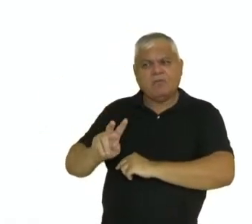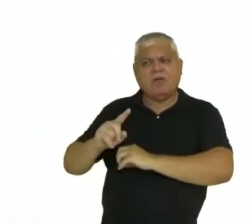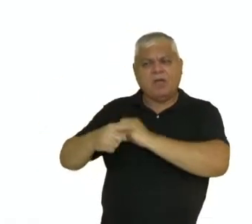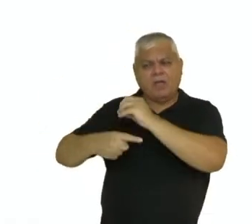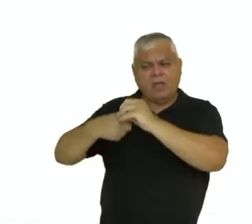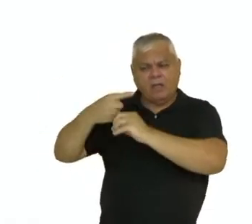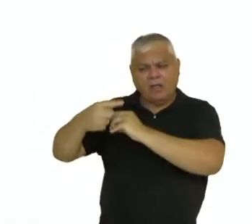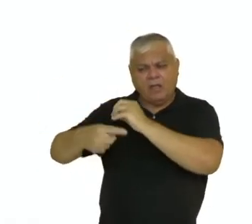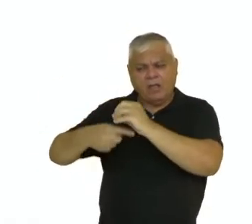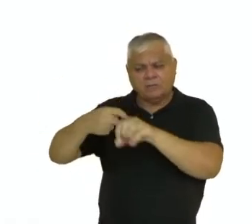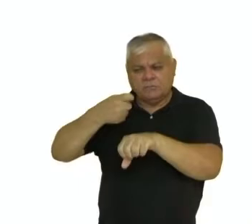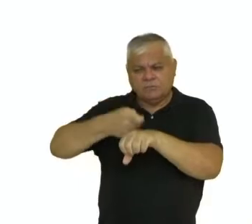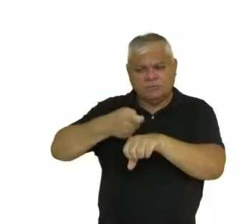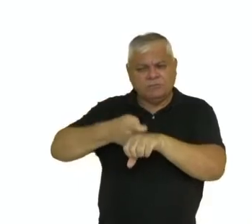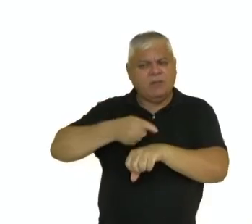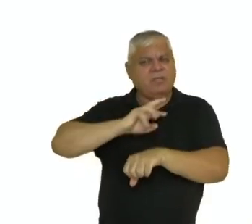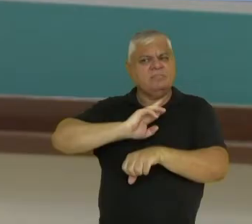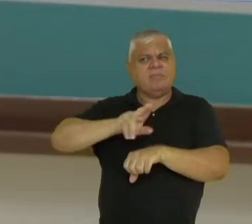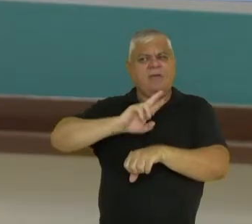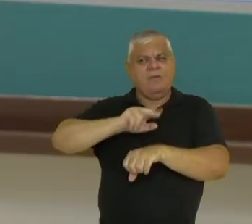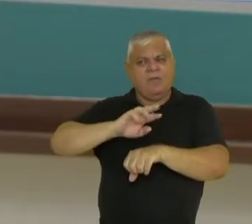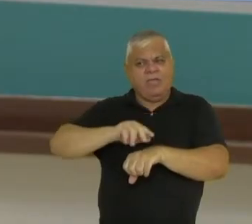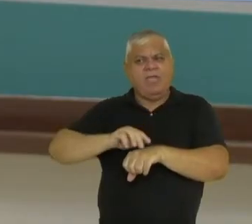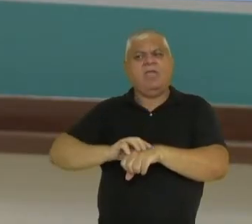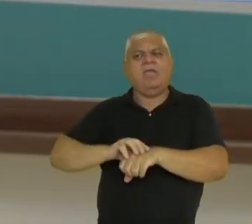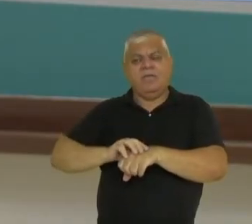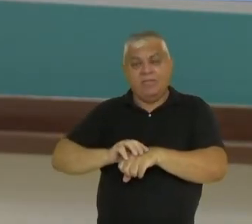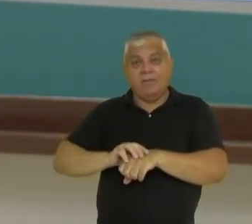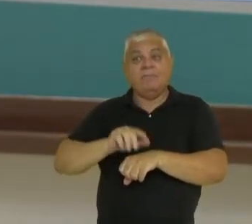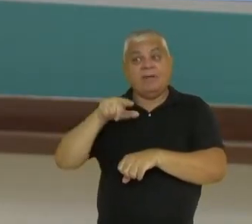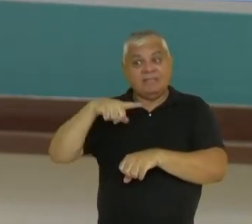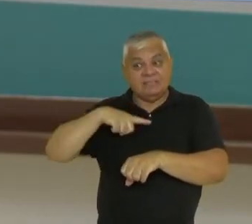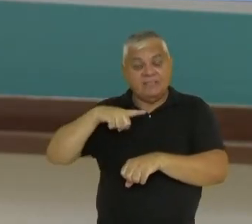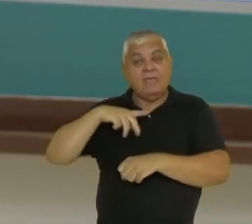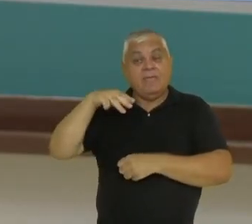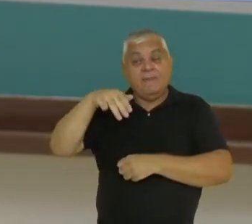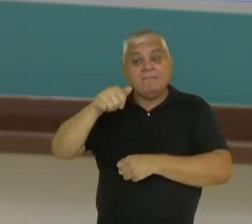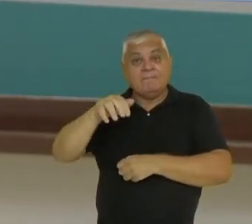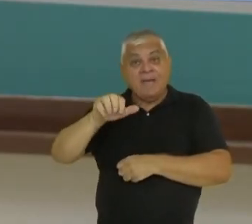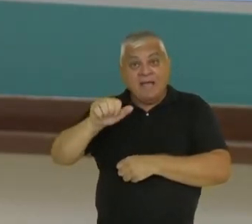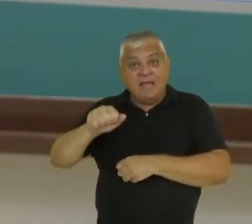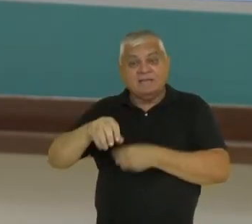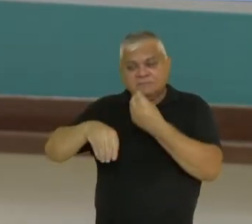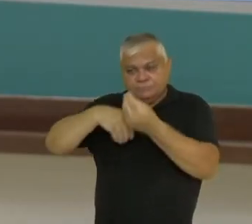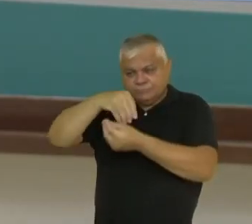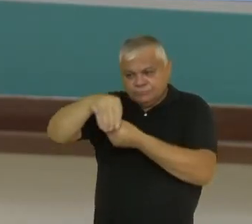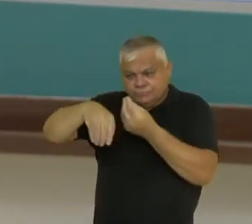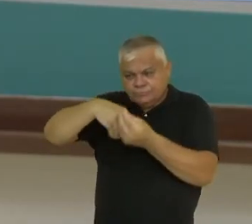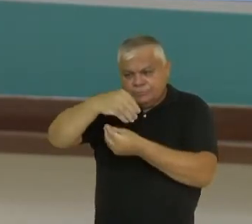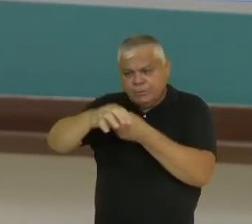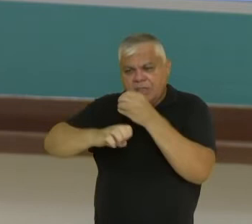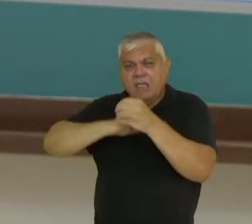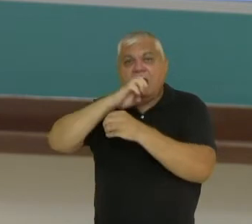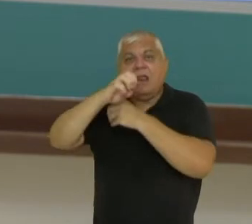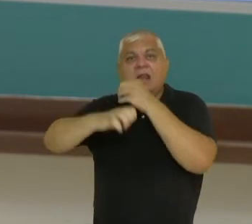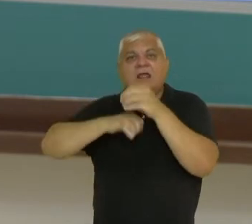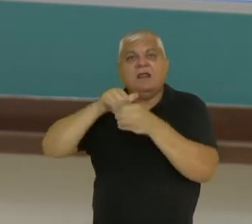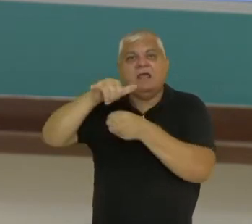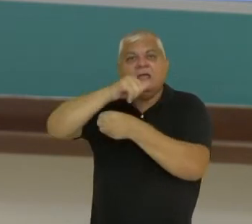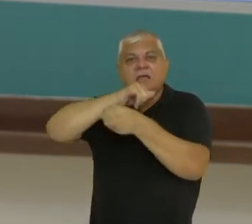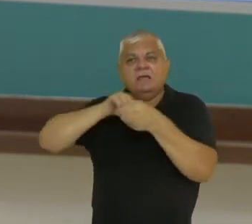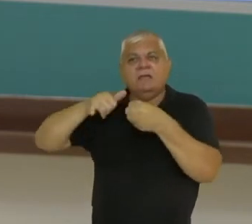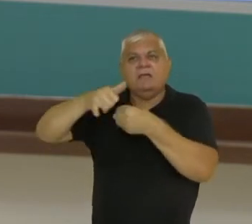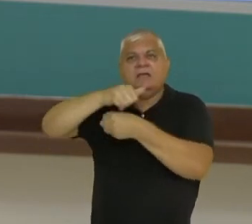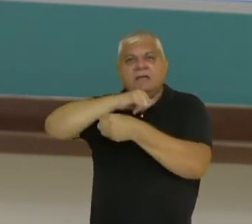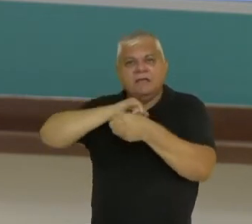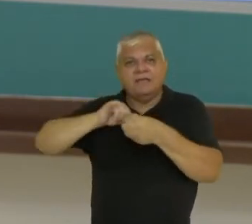sendo maciço e indivisível, mas sim uma massa, né, onde estavam incrustadas aí os elétrons, e o seu modelo ficou conhecido como